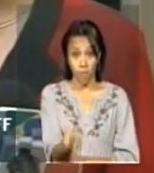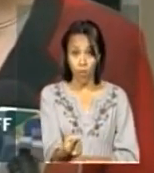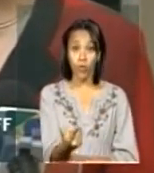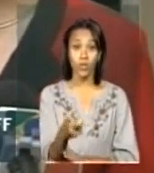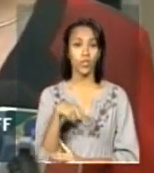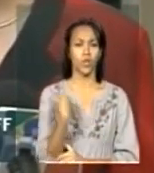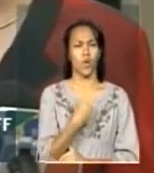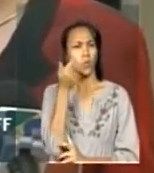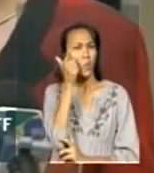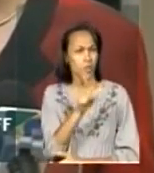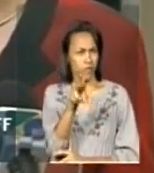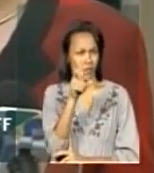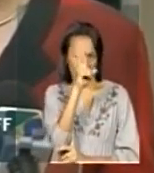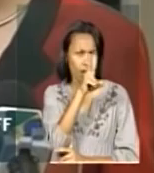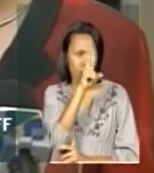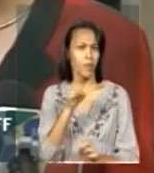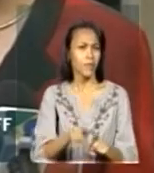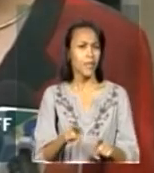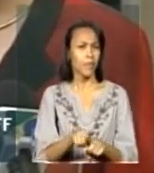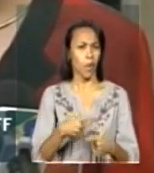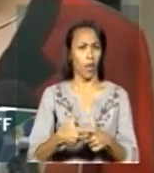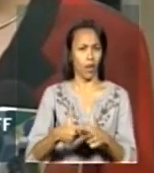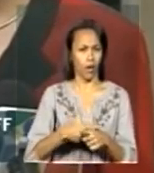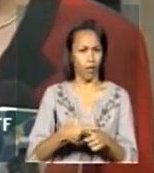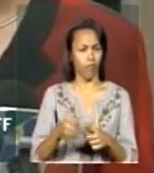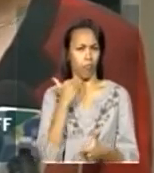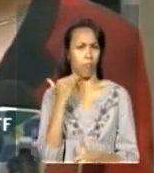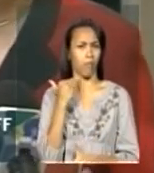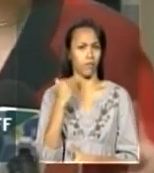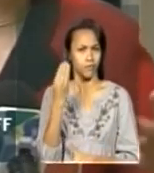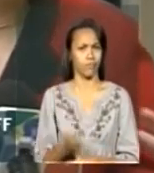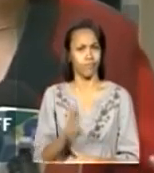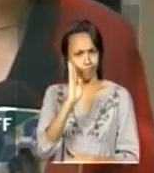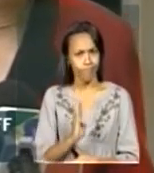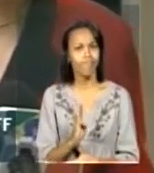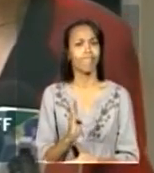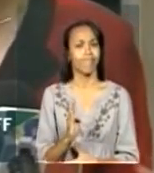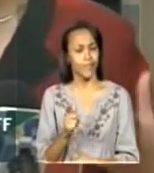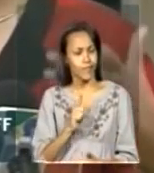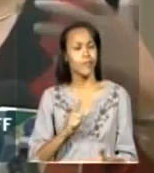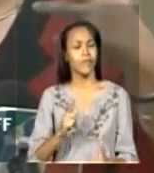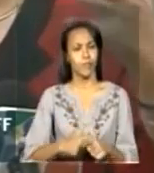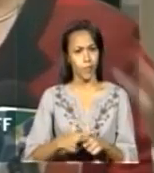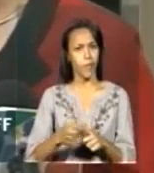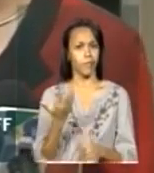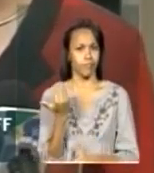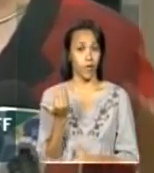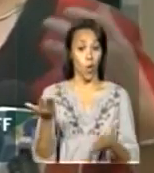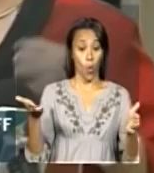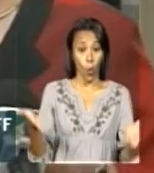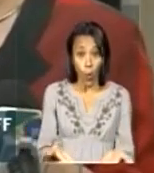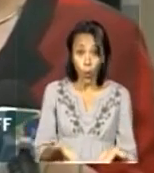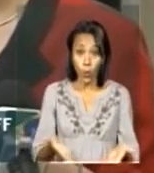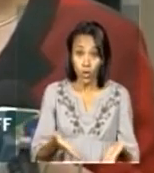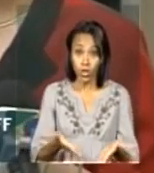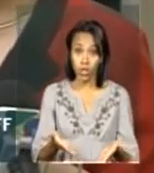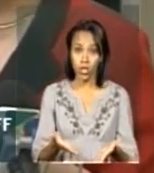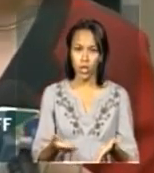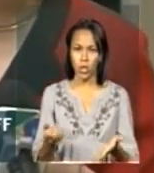eh vocês lembram também da crise bancária brasileira, nós também temos hoje um um sistema financeiro